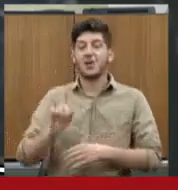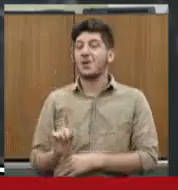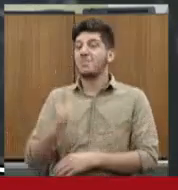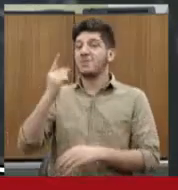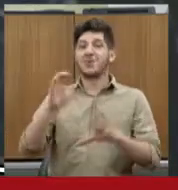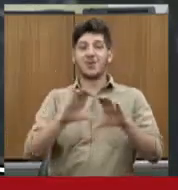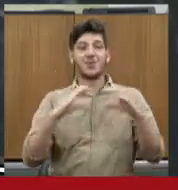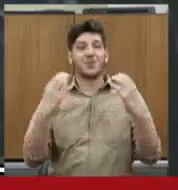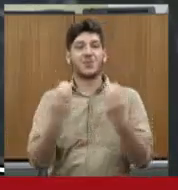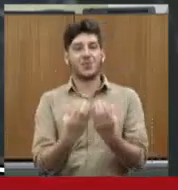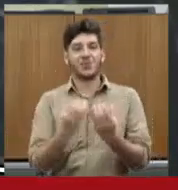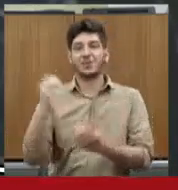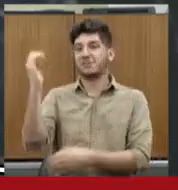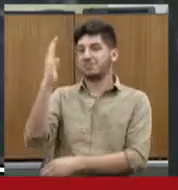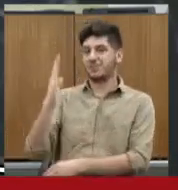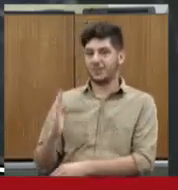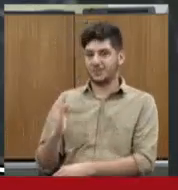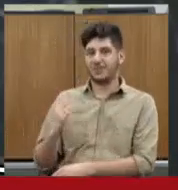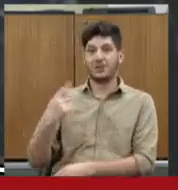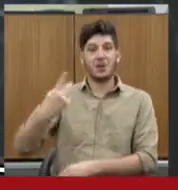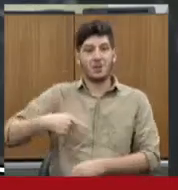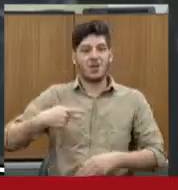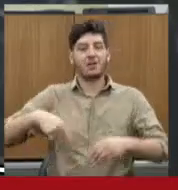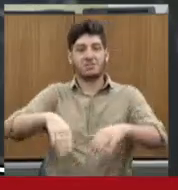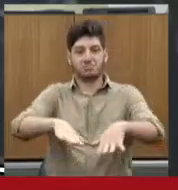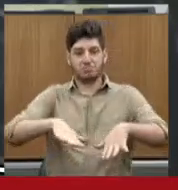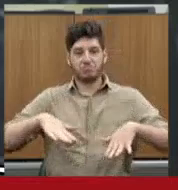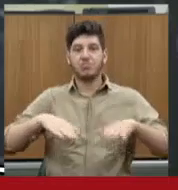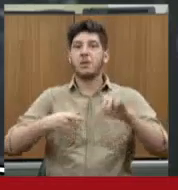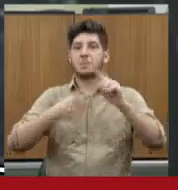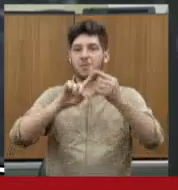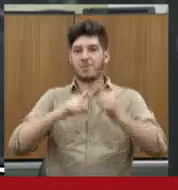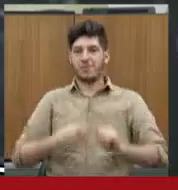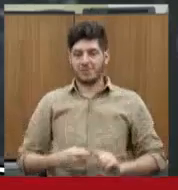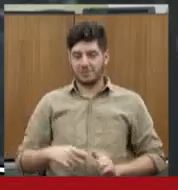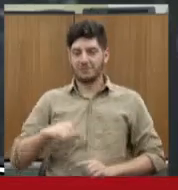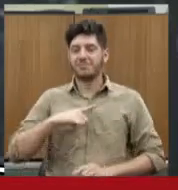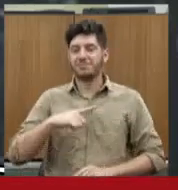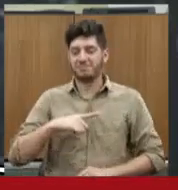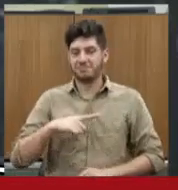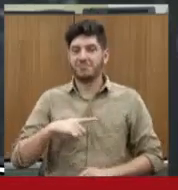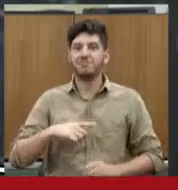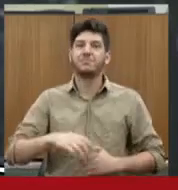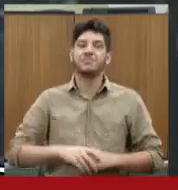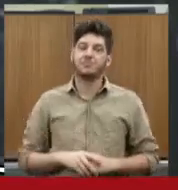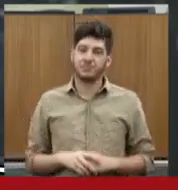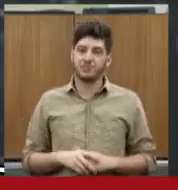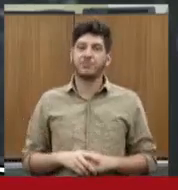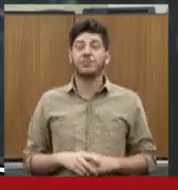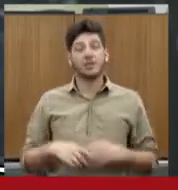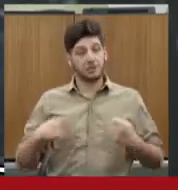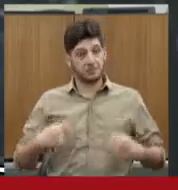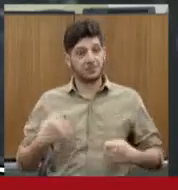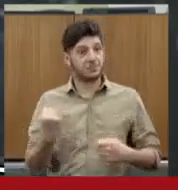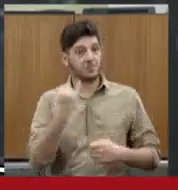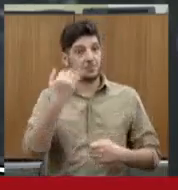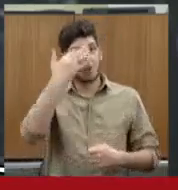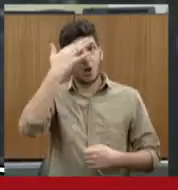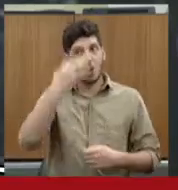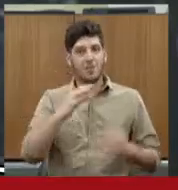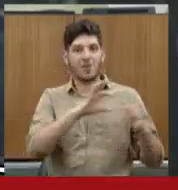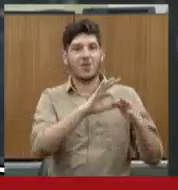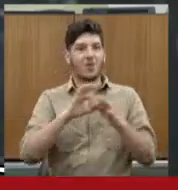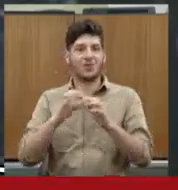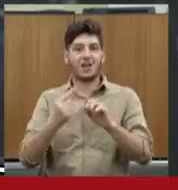Congresso brasileiro que aqui se reuniu, convém entender um pouco o contexto da época. Um pouquinho